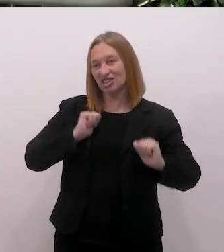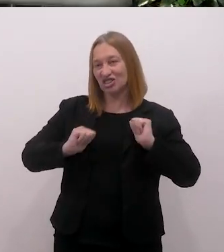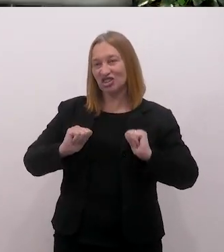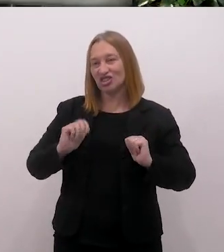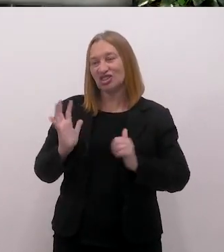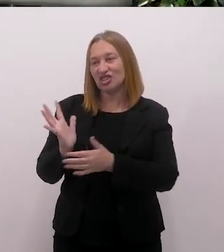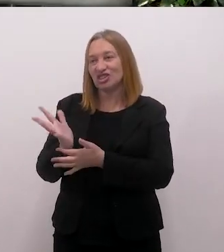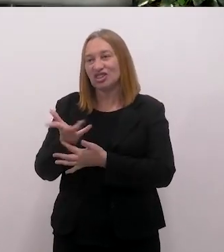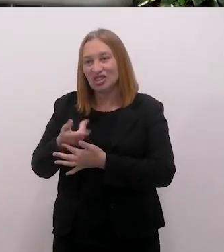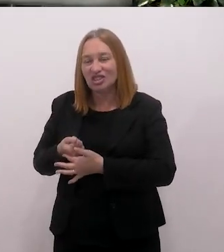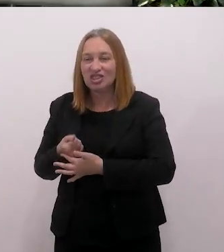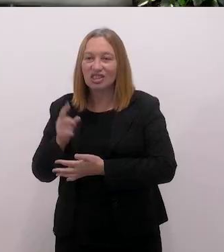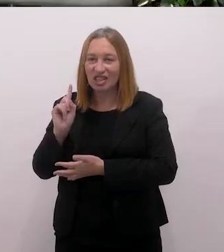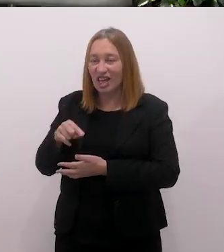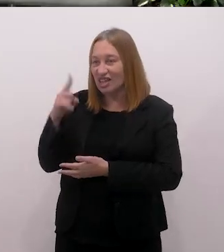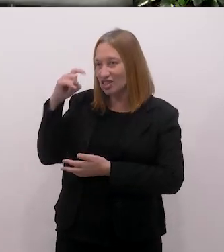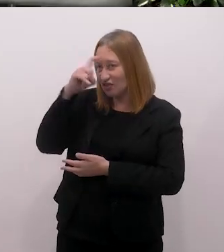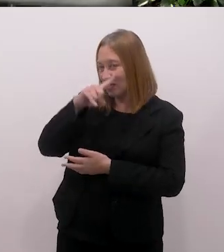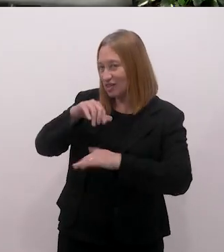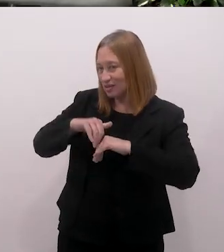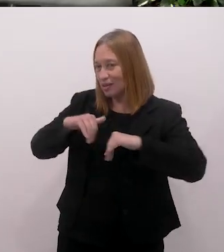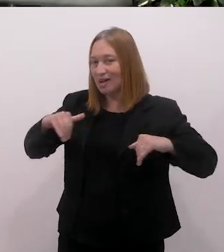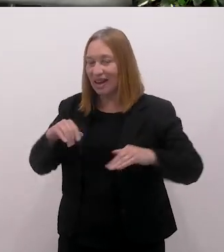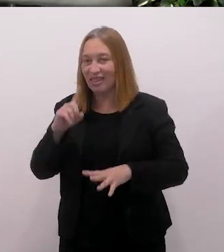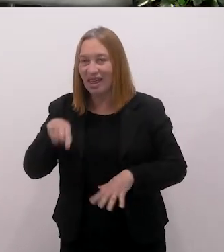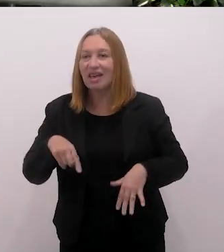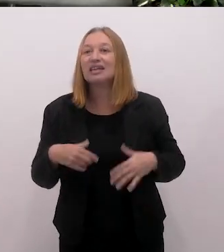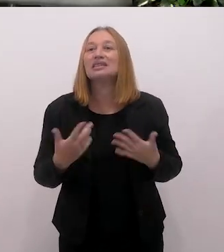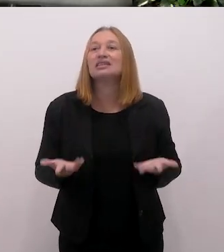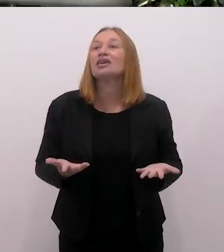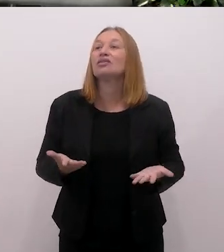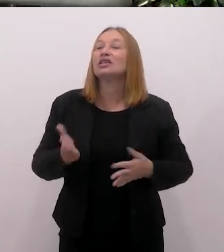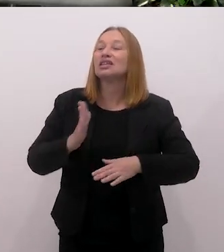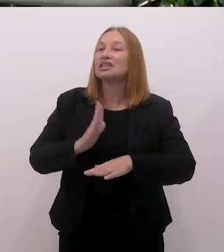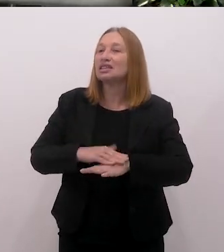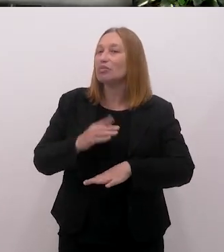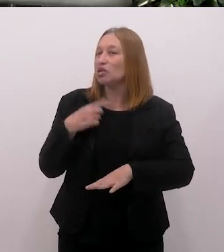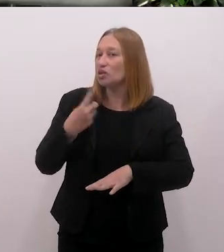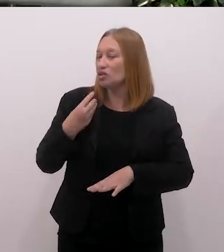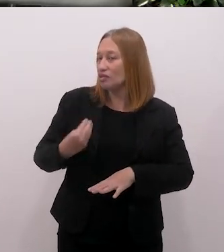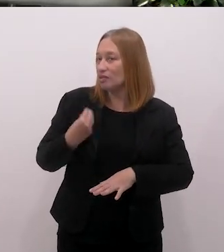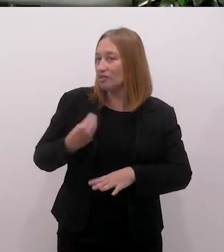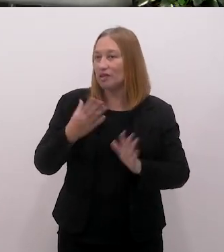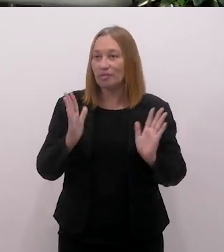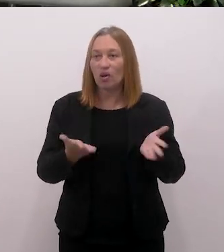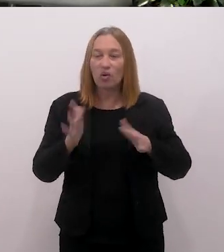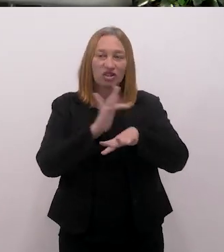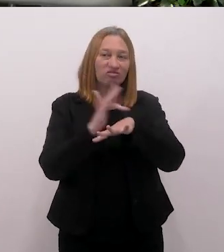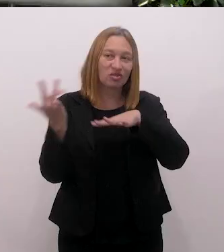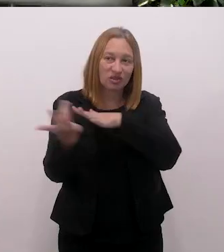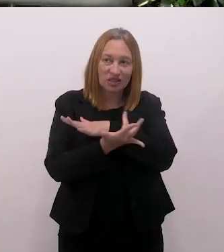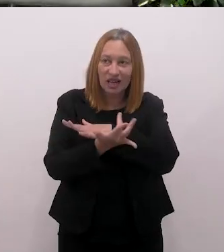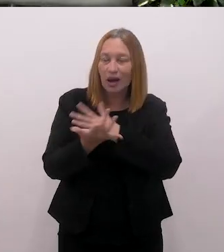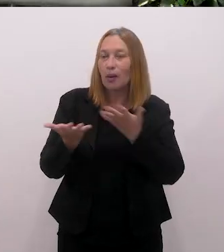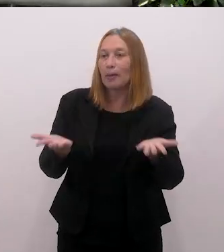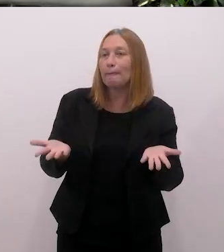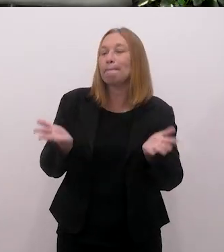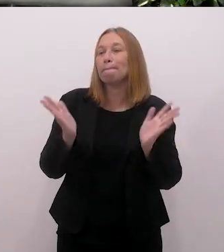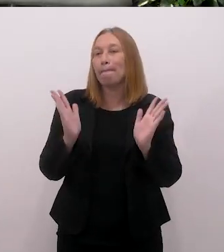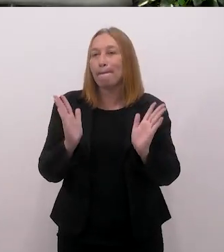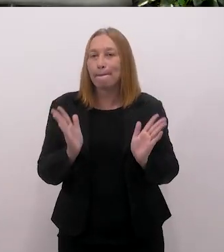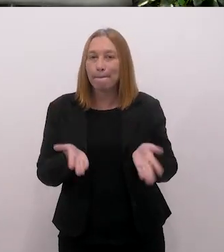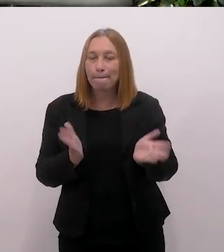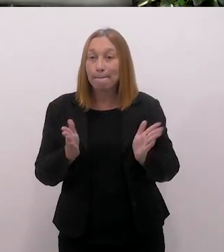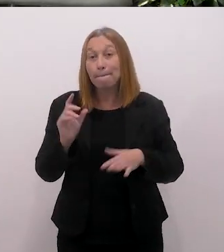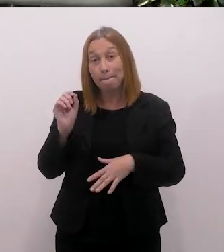de artista, né? É difícil sair realmente, né? E em tempos que nós estamos agora de redes sociais, enfim,